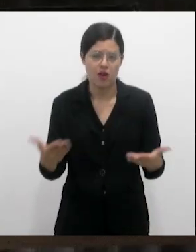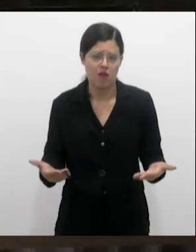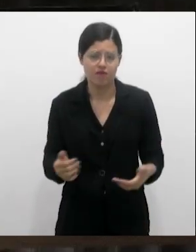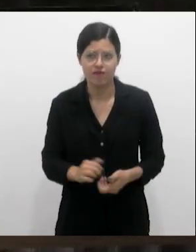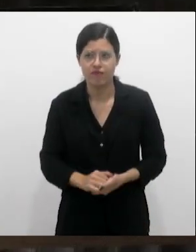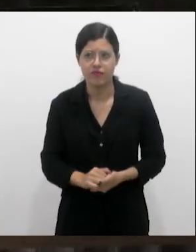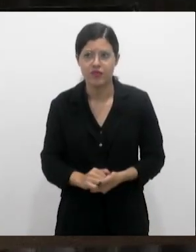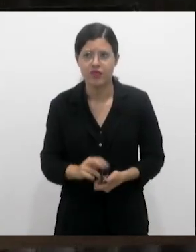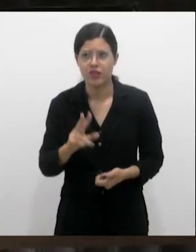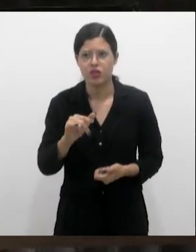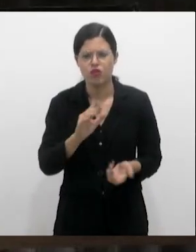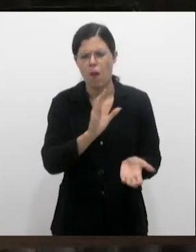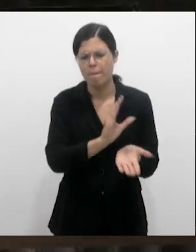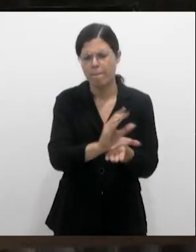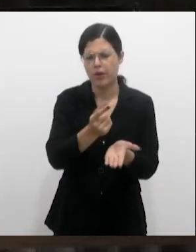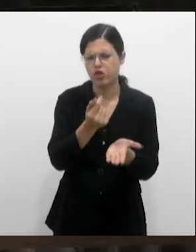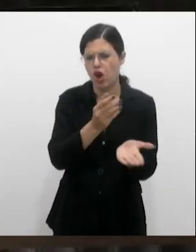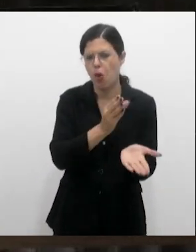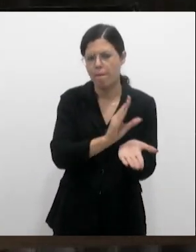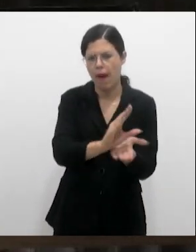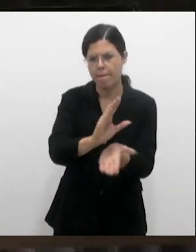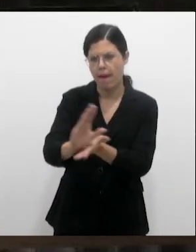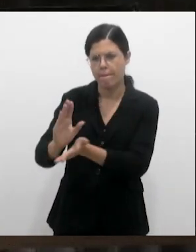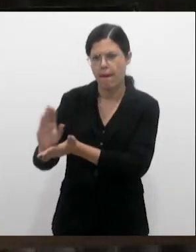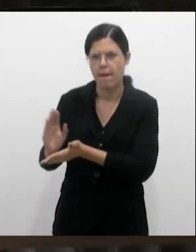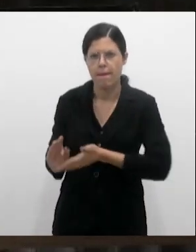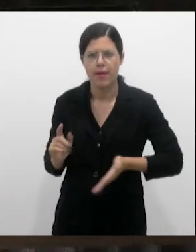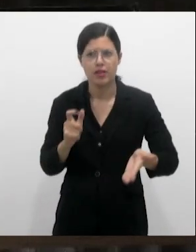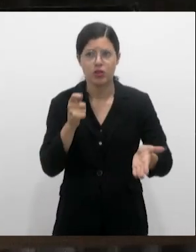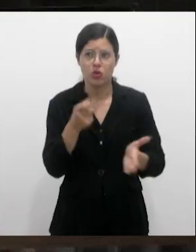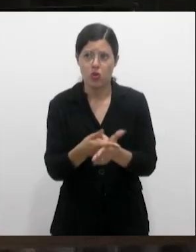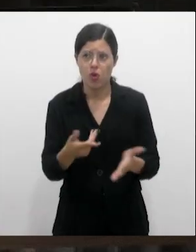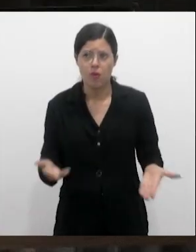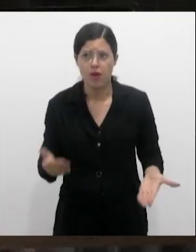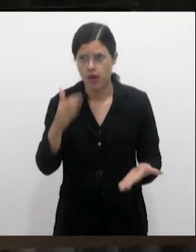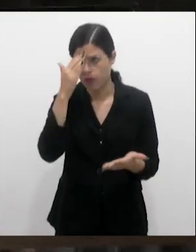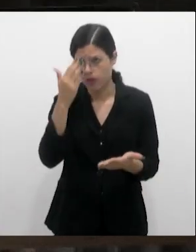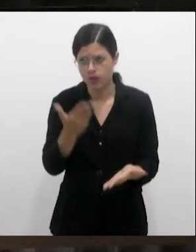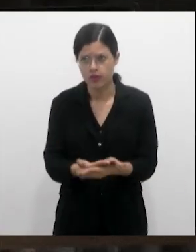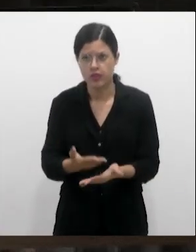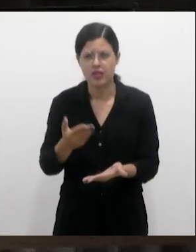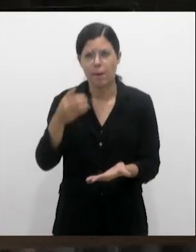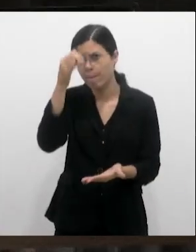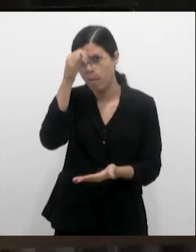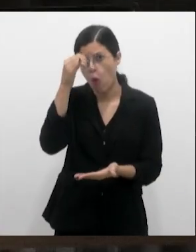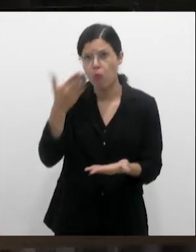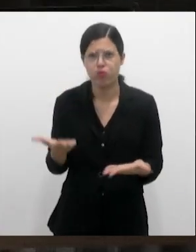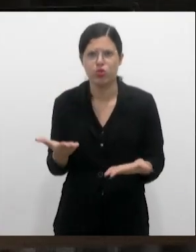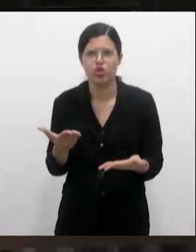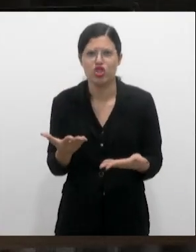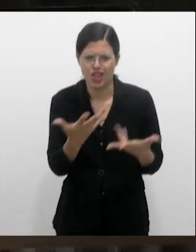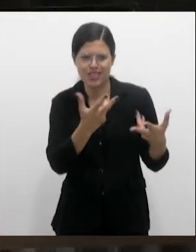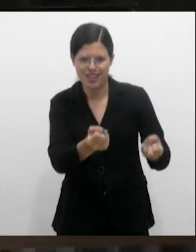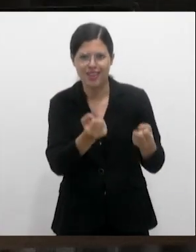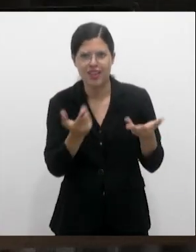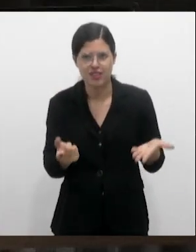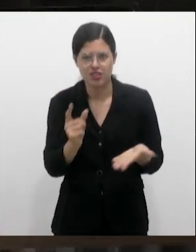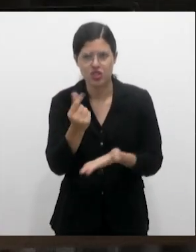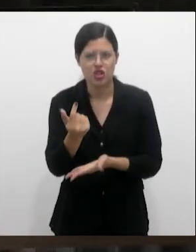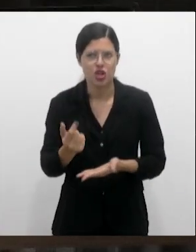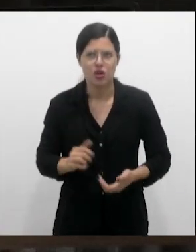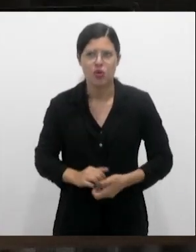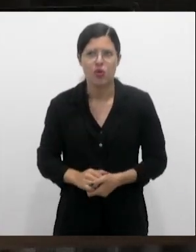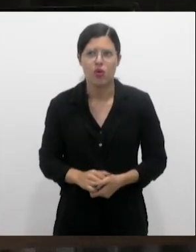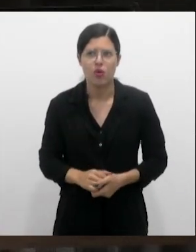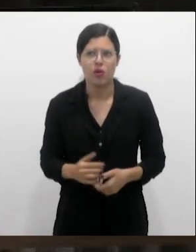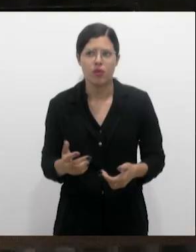vão distribuir dinheiro, eles vão te comprar novamente. Eu acredito que tu não vai ser sem vergonha nem idiota de se vender. Porque tu viu como é que está a